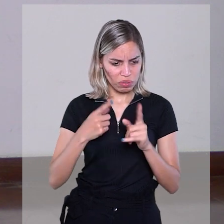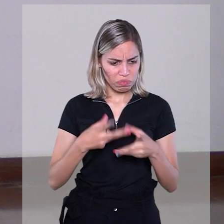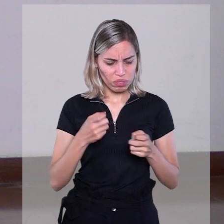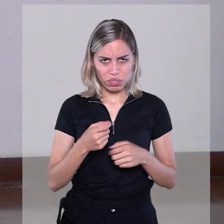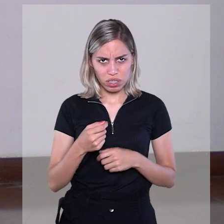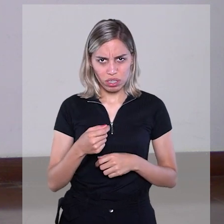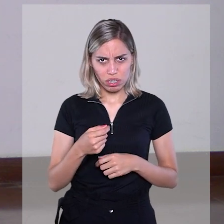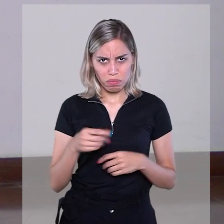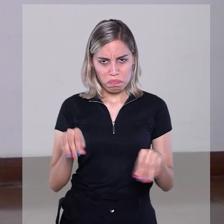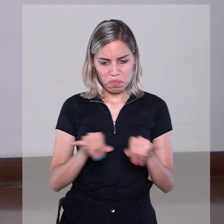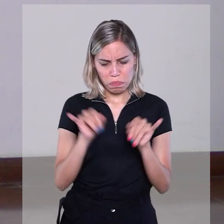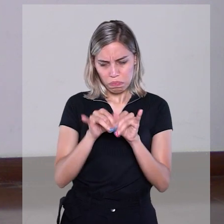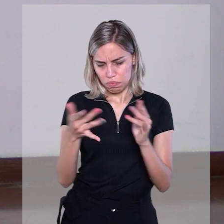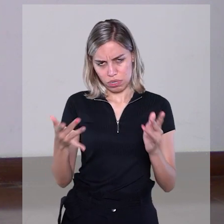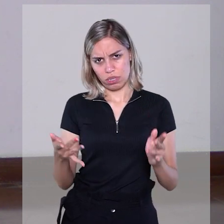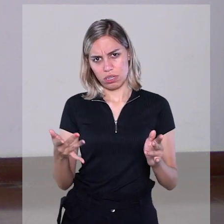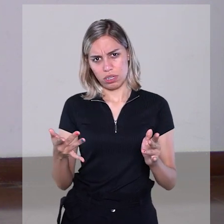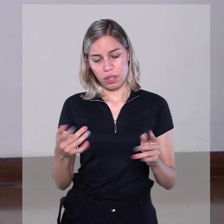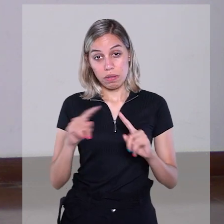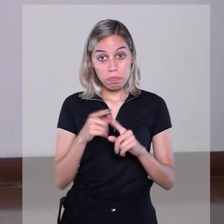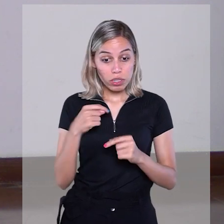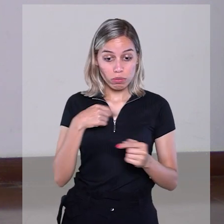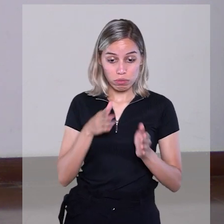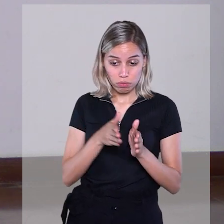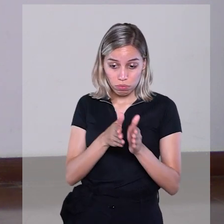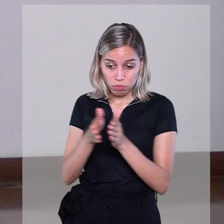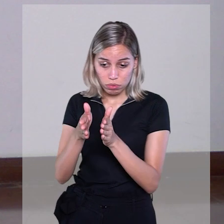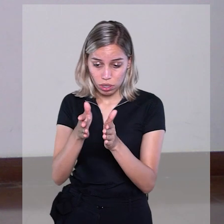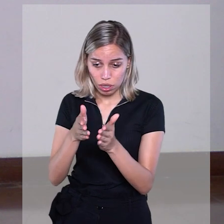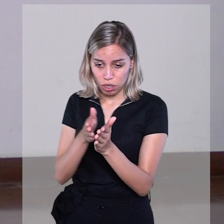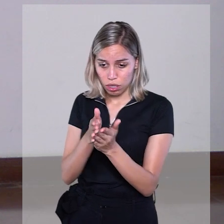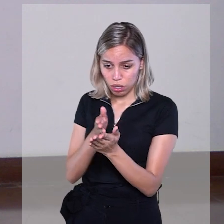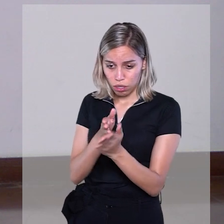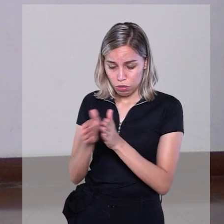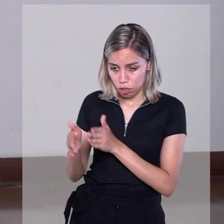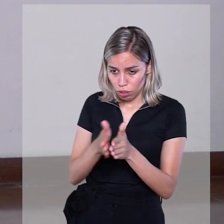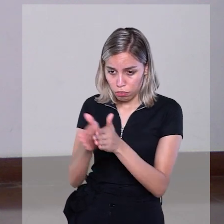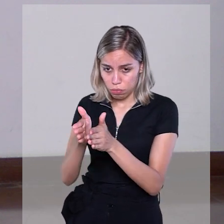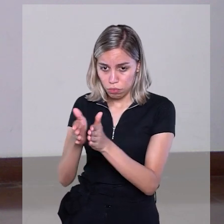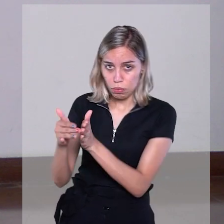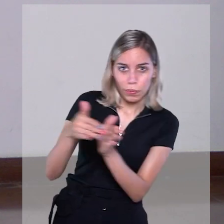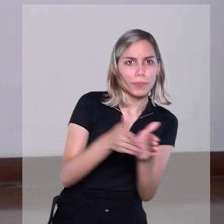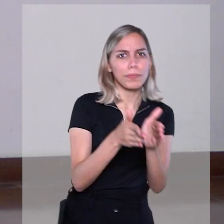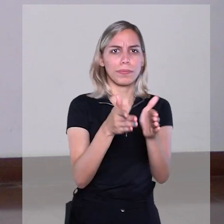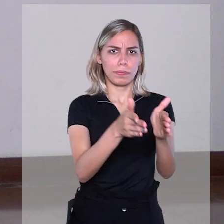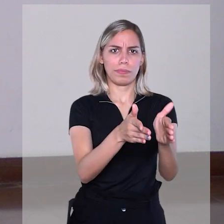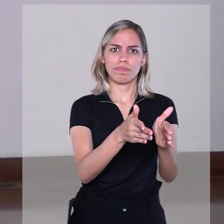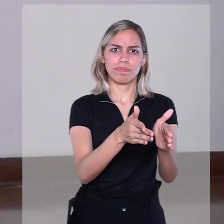Eu fico sempre tentado a contar, as pessoas querem saber o porquê do título, e está nisso.